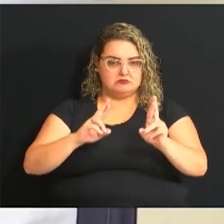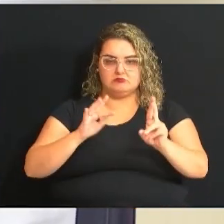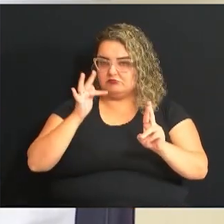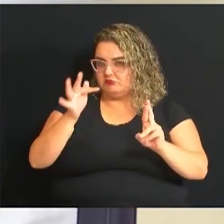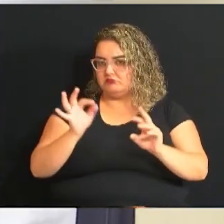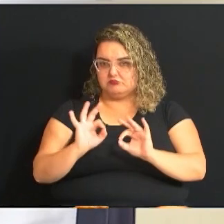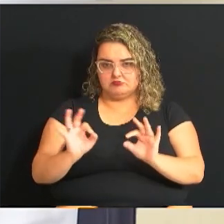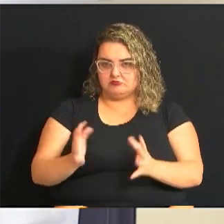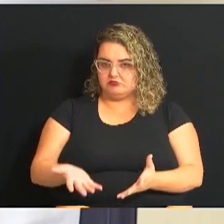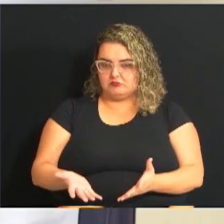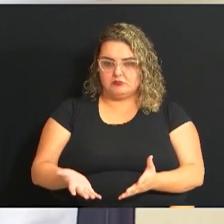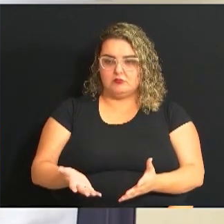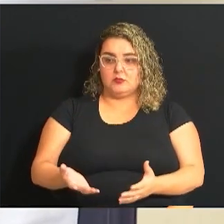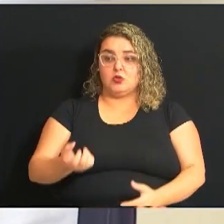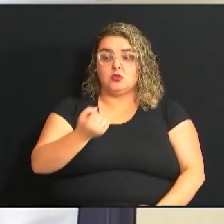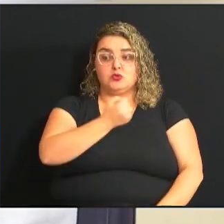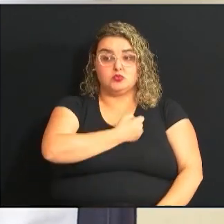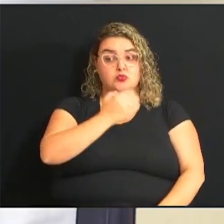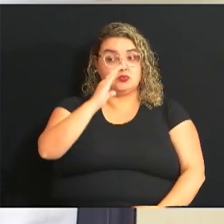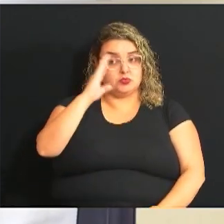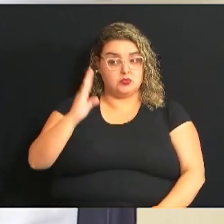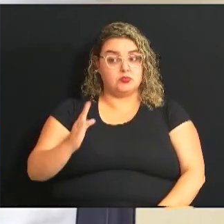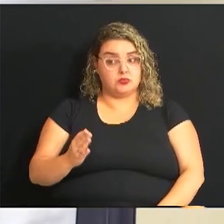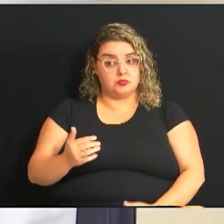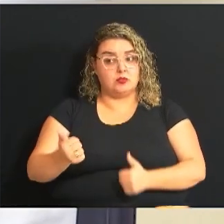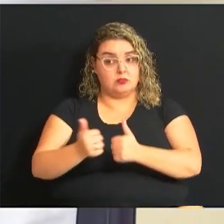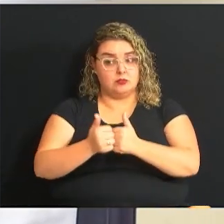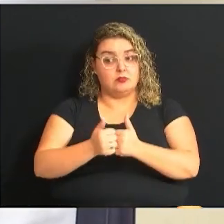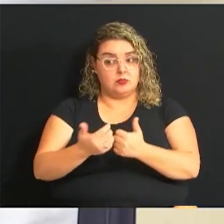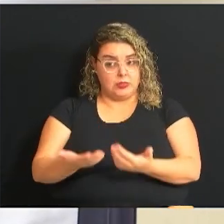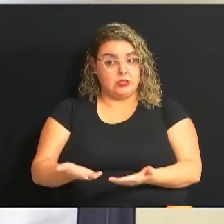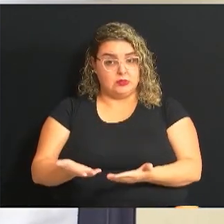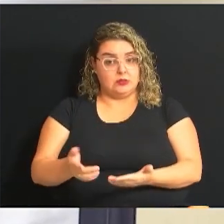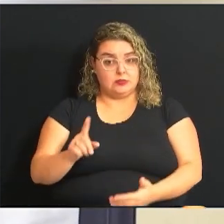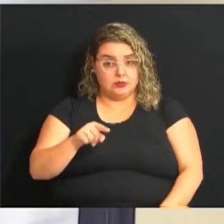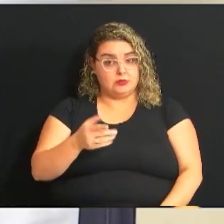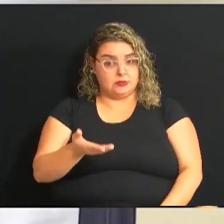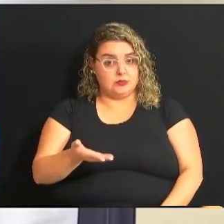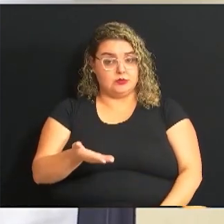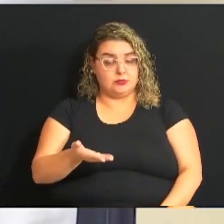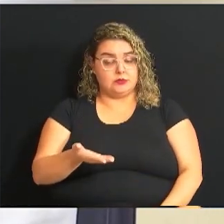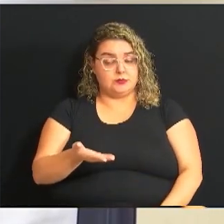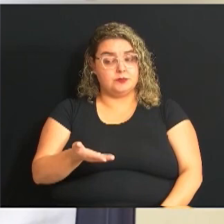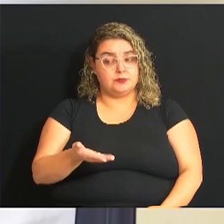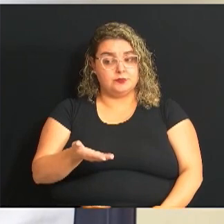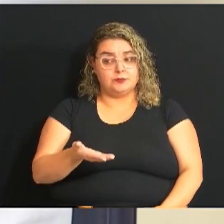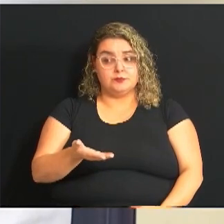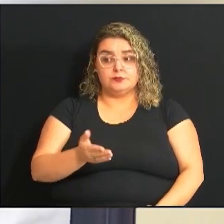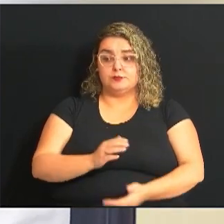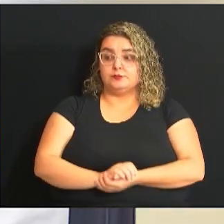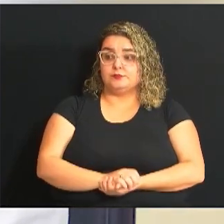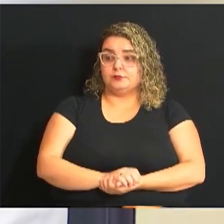nenhuma perspectiva. Os números no Brasil hoje se aproximam disso,